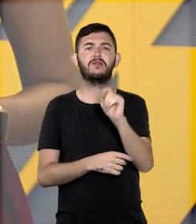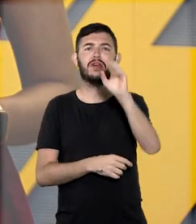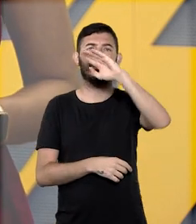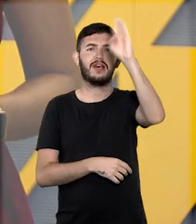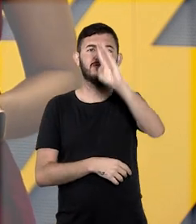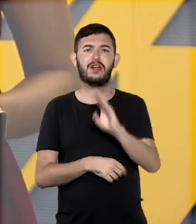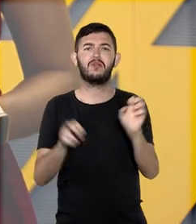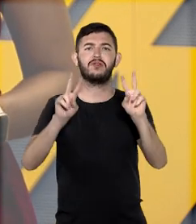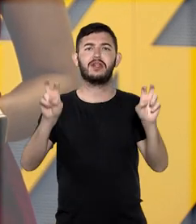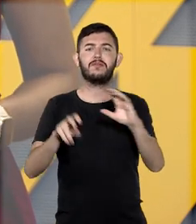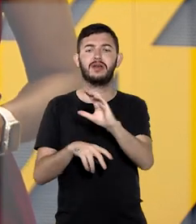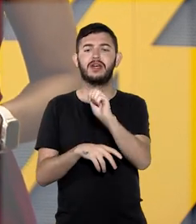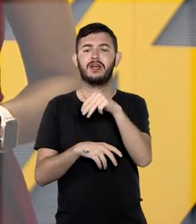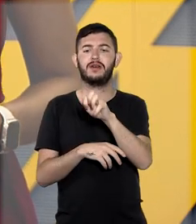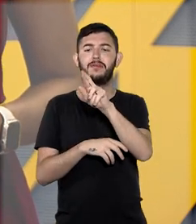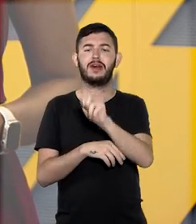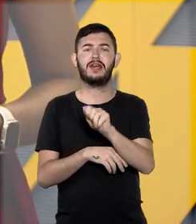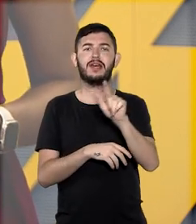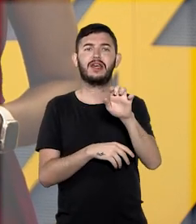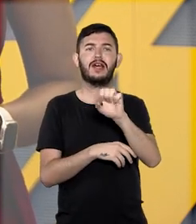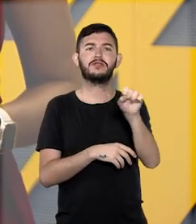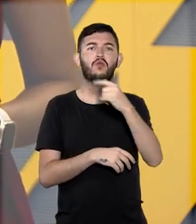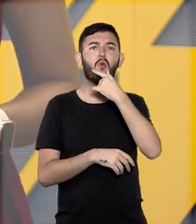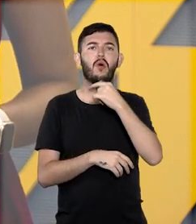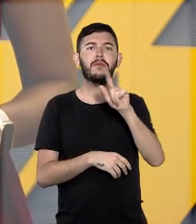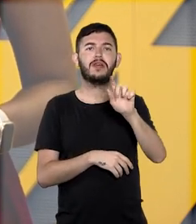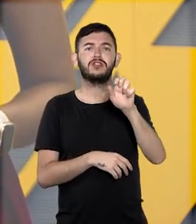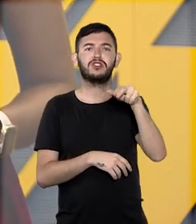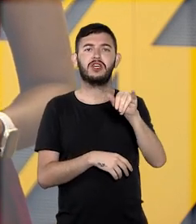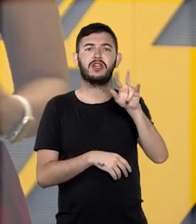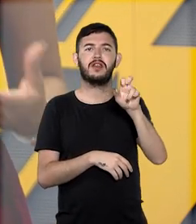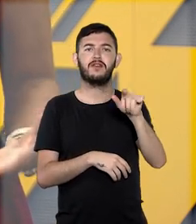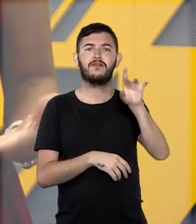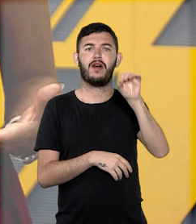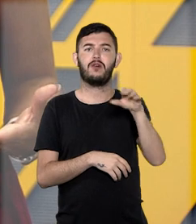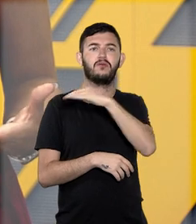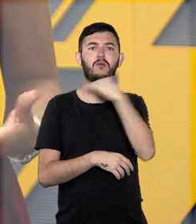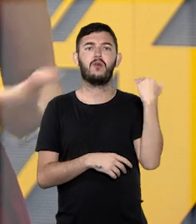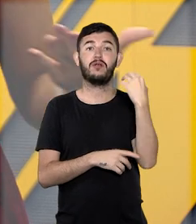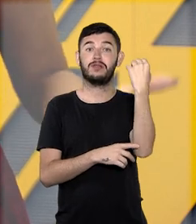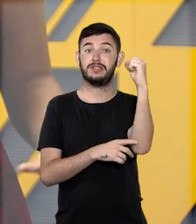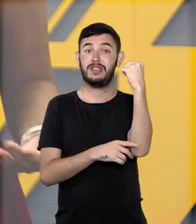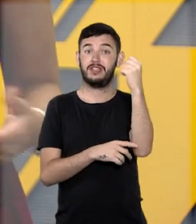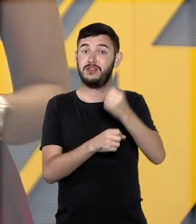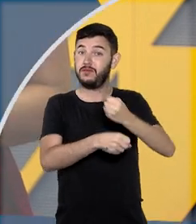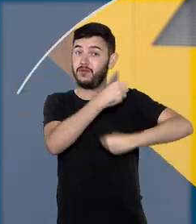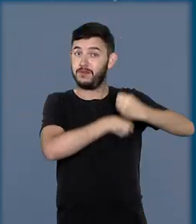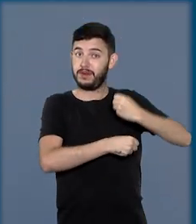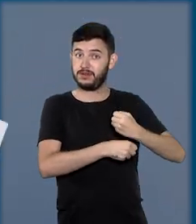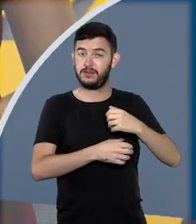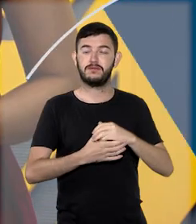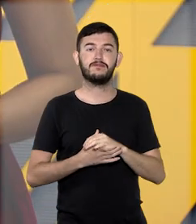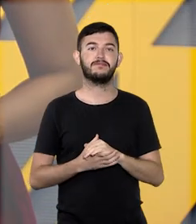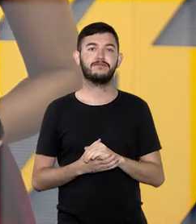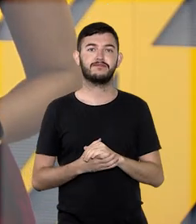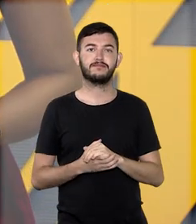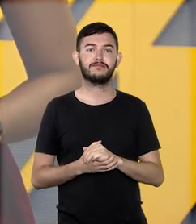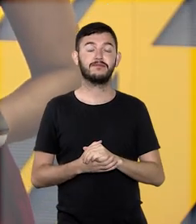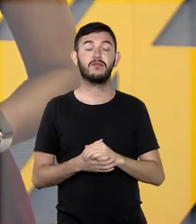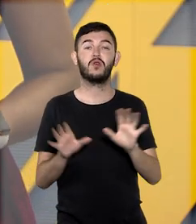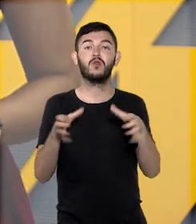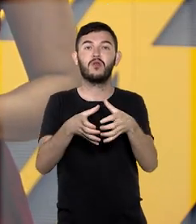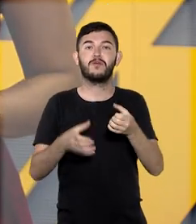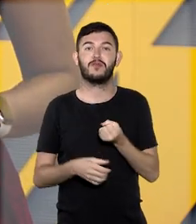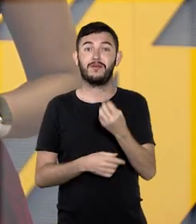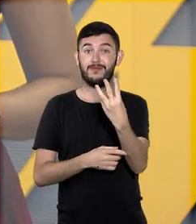de Gás. Com a morte por asfixia de Genivaldo de Jesus Santos em Sergipe no ano passado. E a terceira